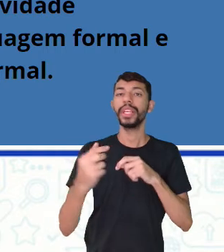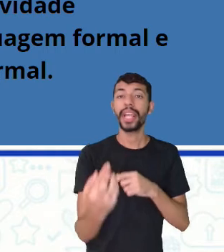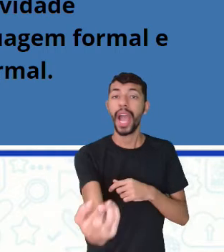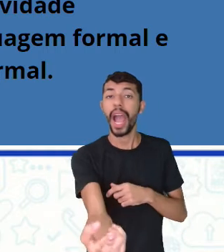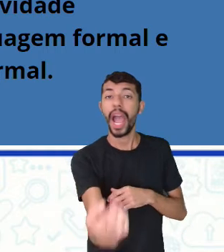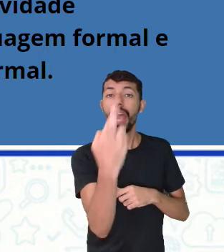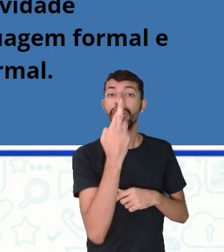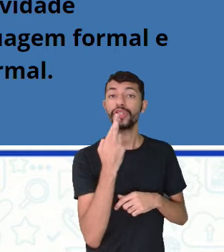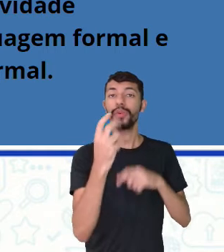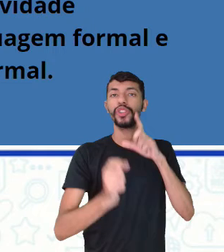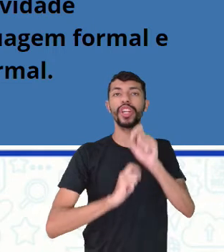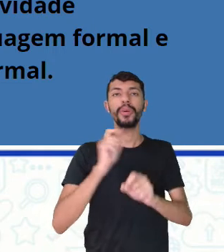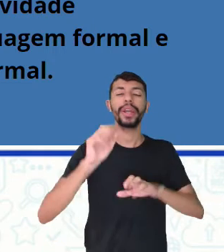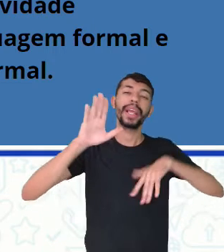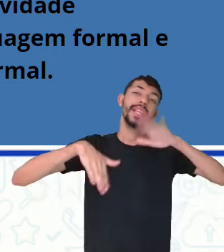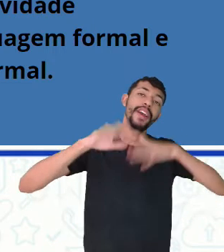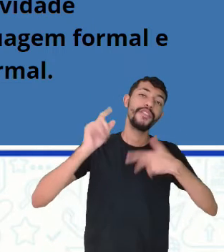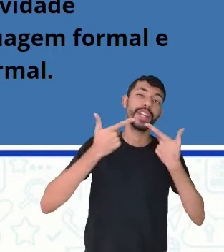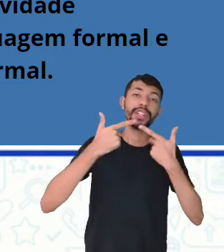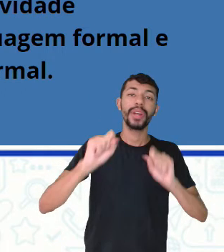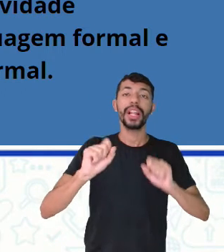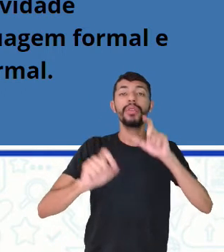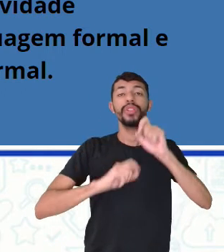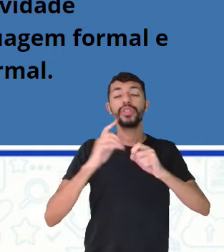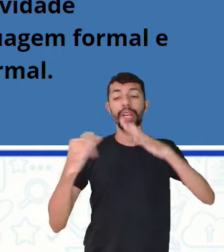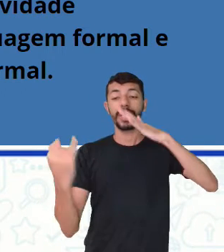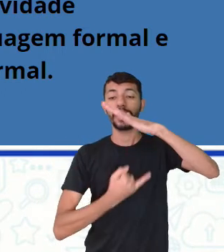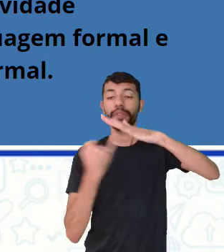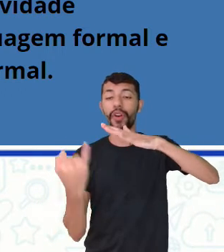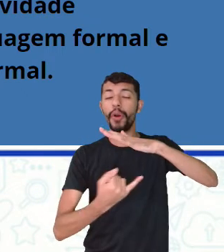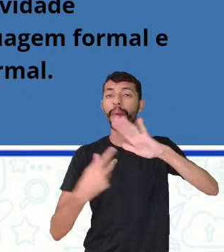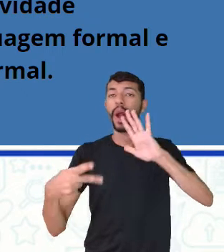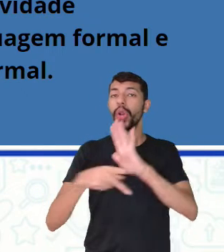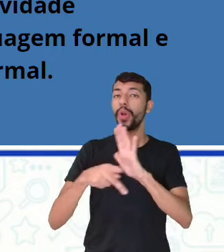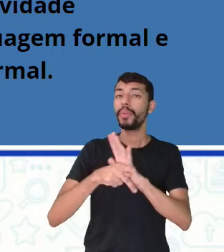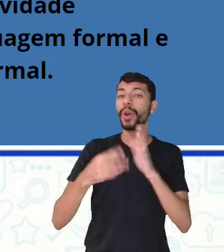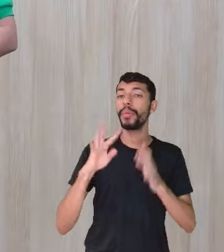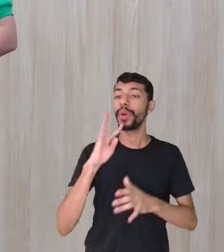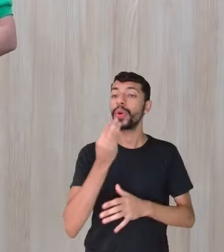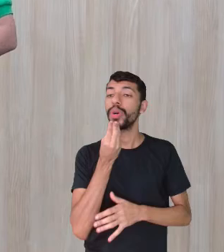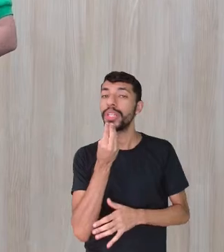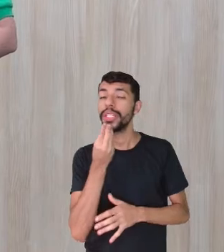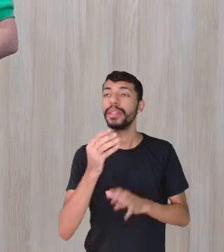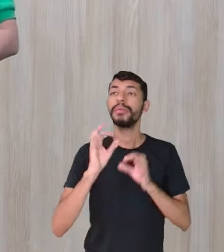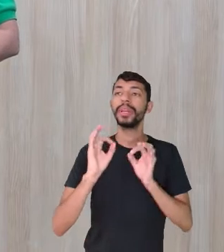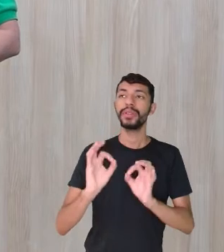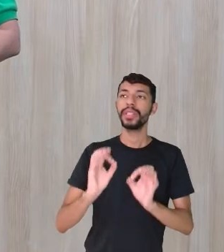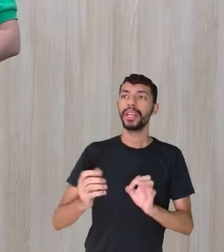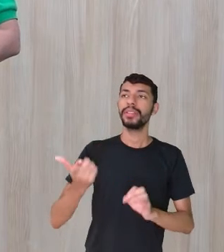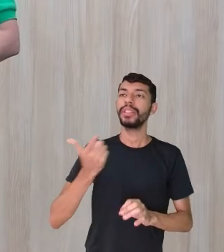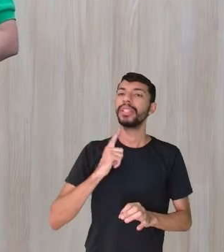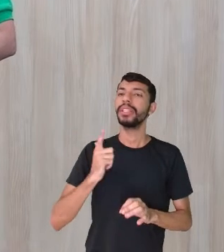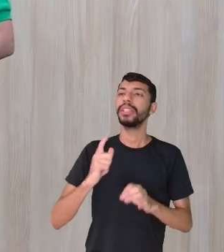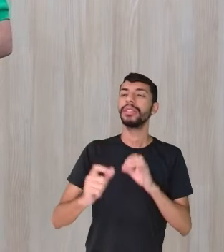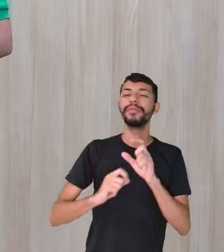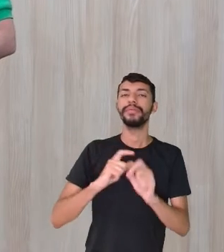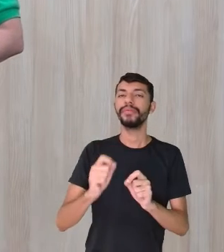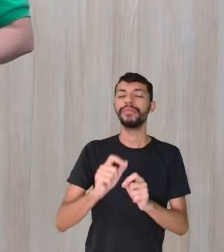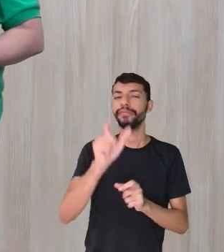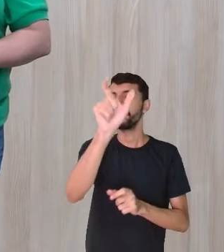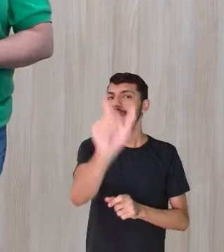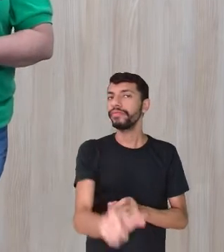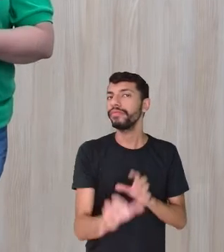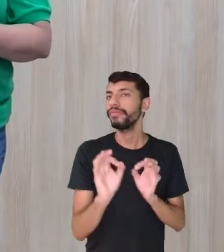entrevistado é numa linguagem informal, dentro do conhecimento prévio que aquele entrevistado